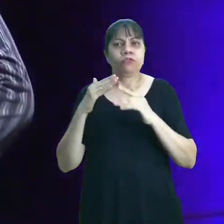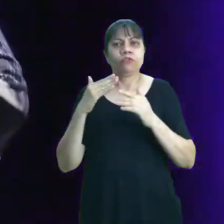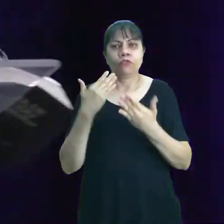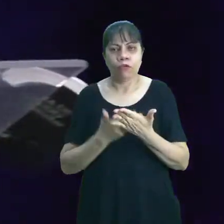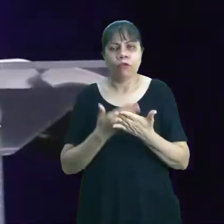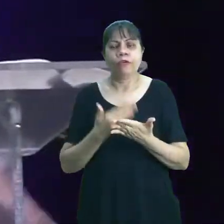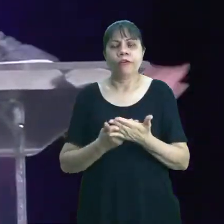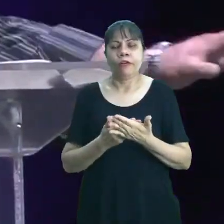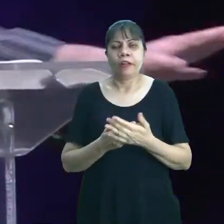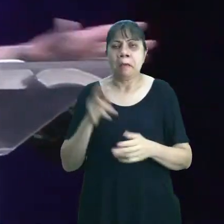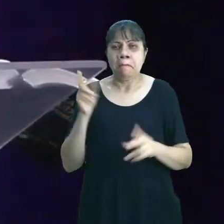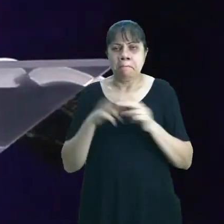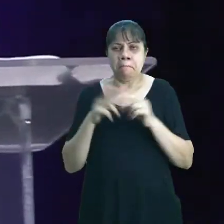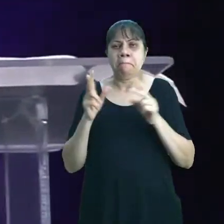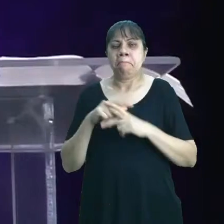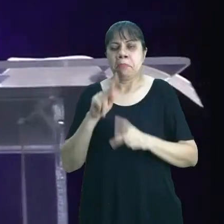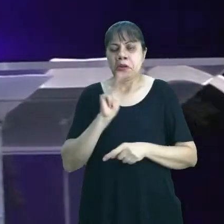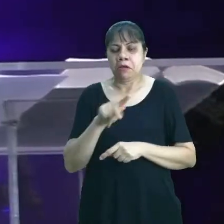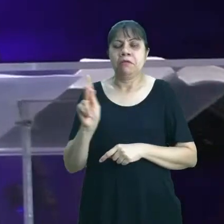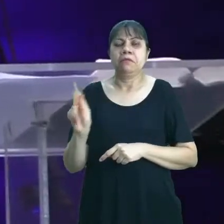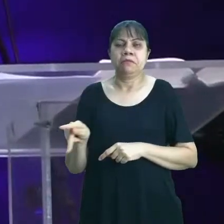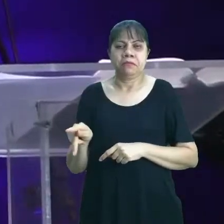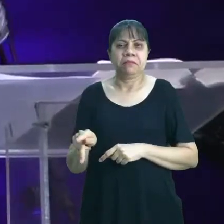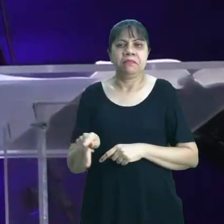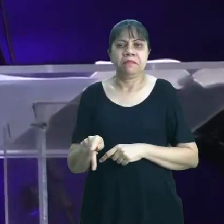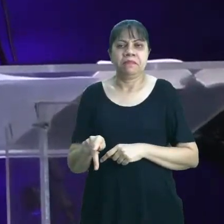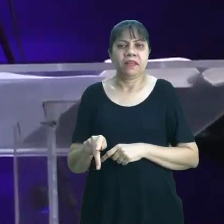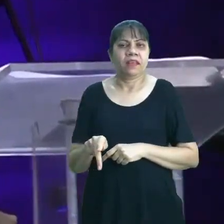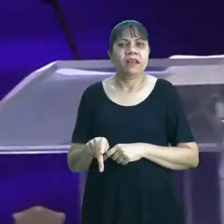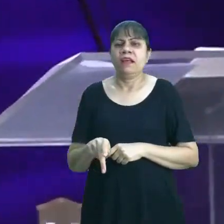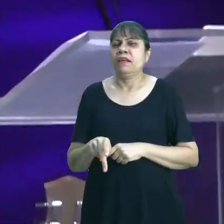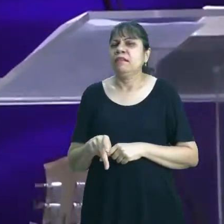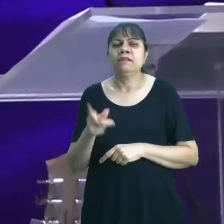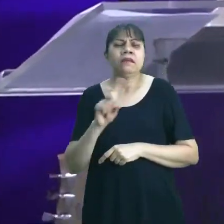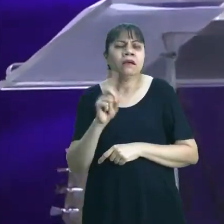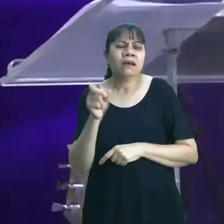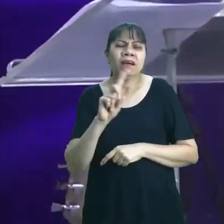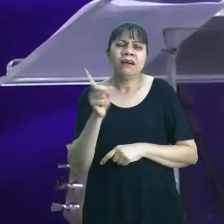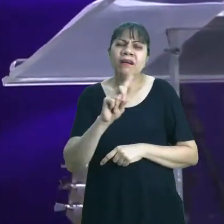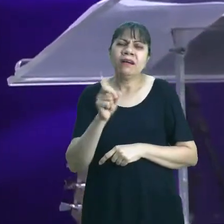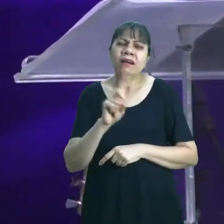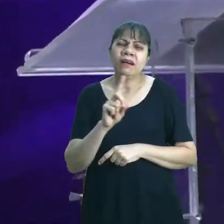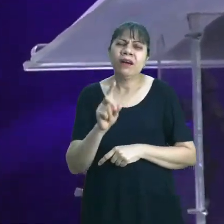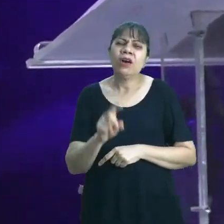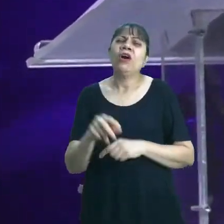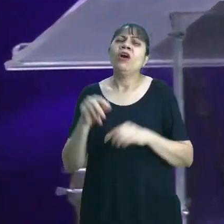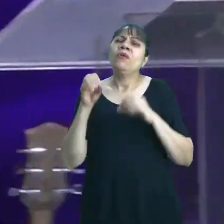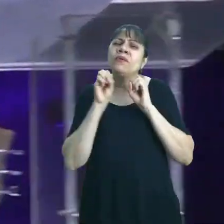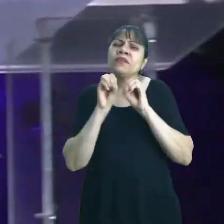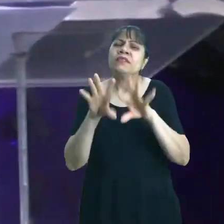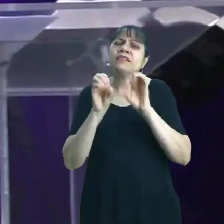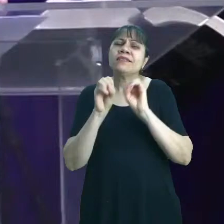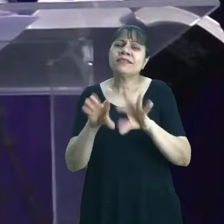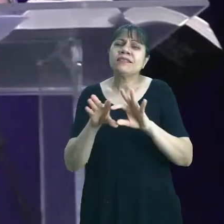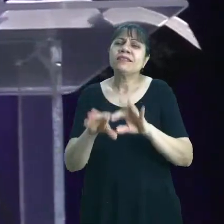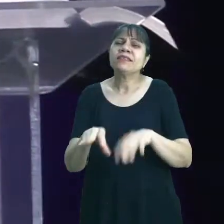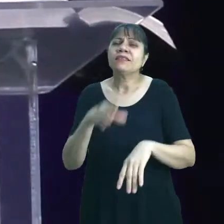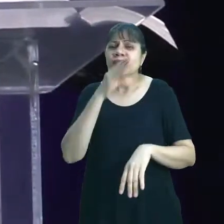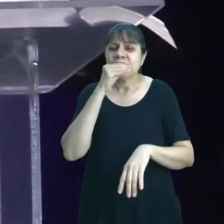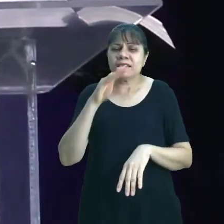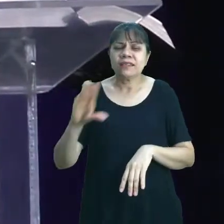professora? Pode deixar, filho, comigo que eu resolvo. Não, ensine a sua criança a